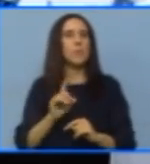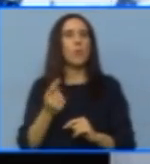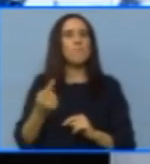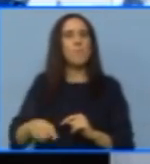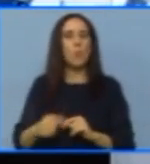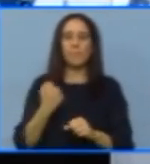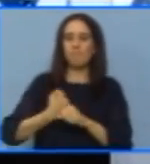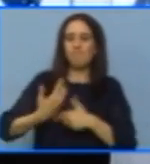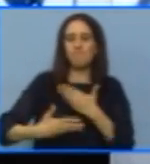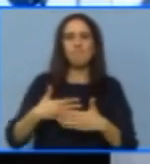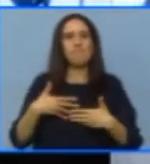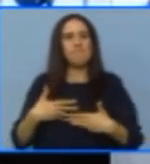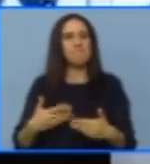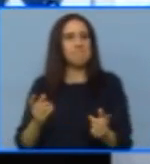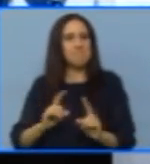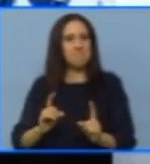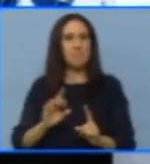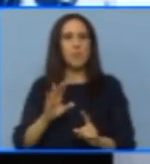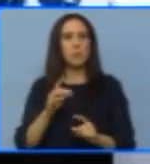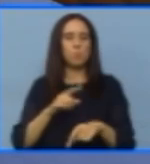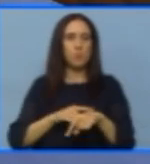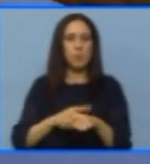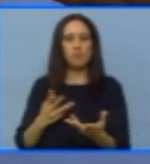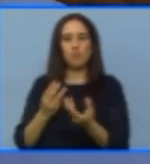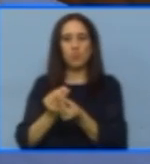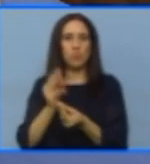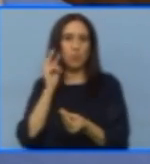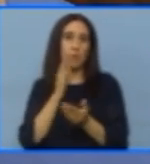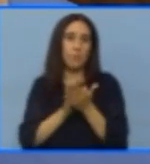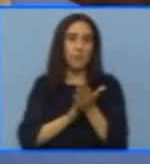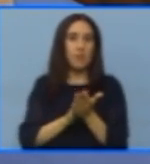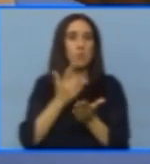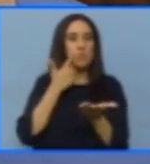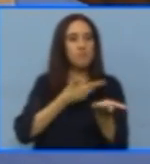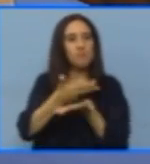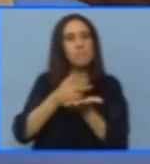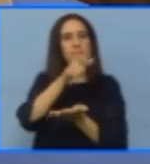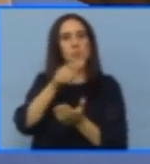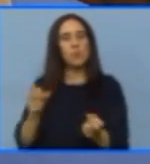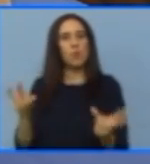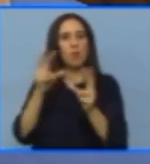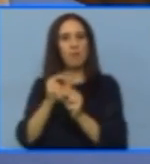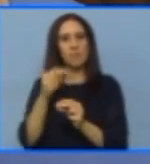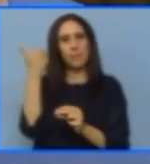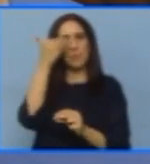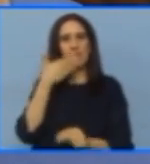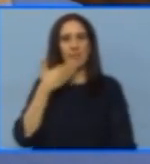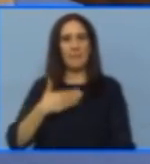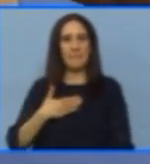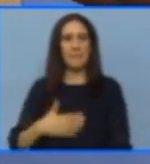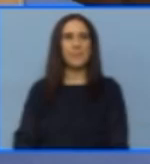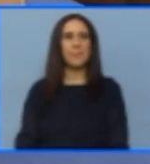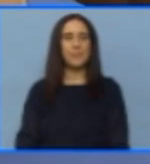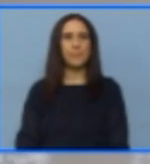ali a trabalhar e o cansarmos-nos, mas também temos momentos para estar com os outros escuteiros, para aproveitar, para conhecer novas pessoas, para relaxar. Para